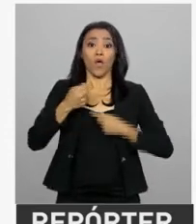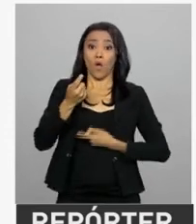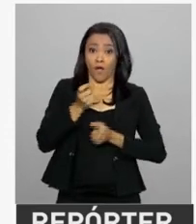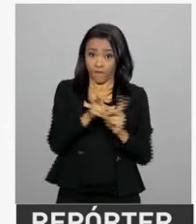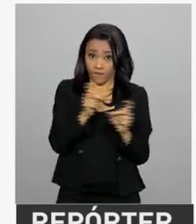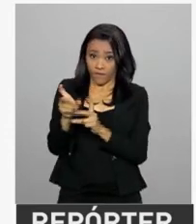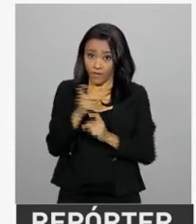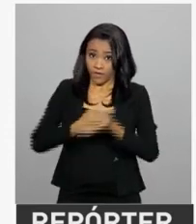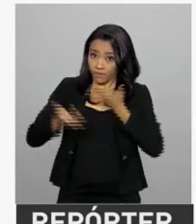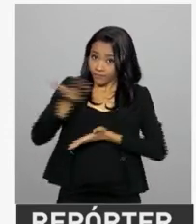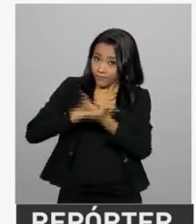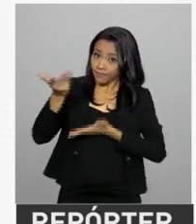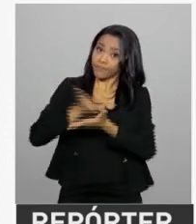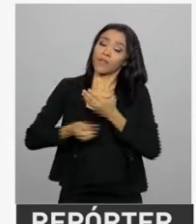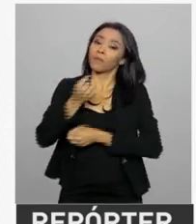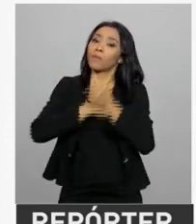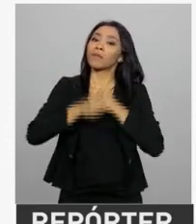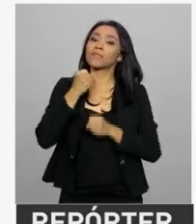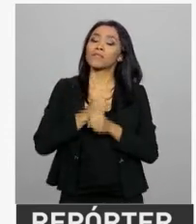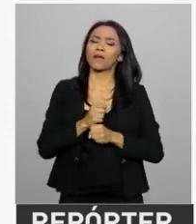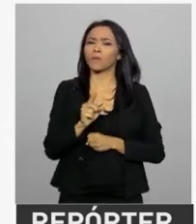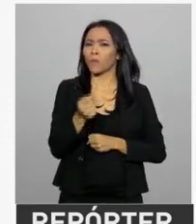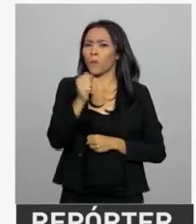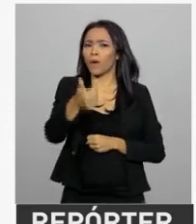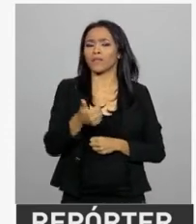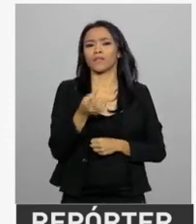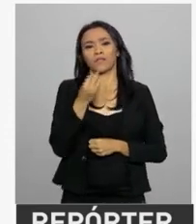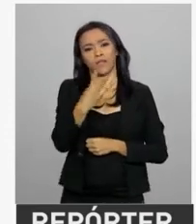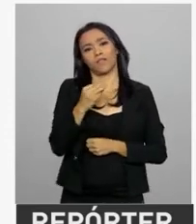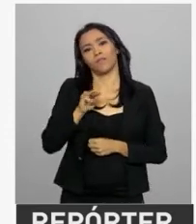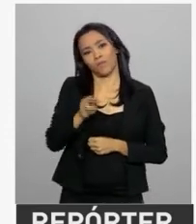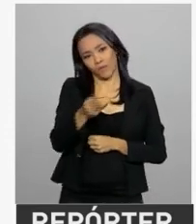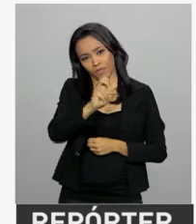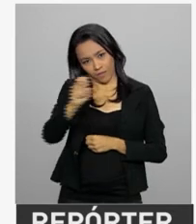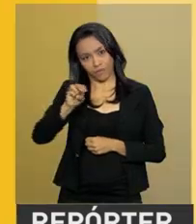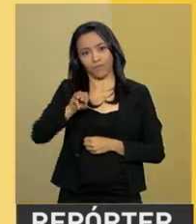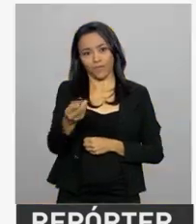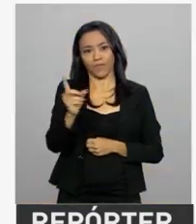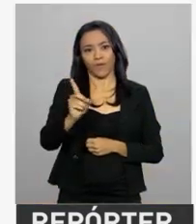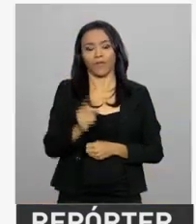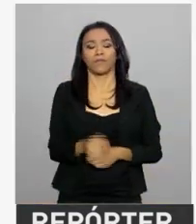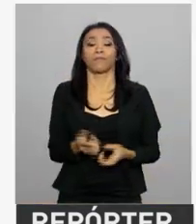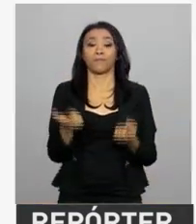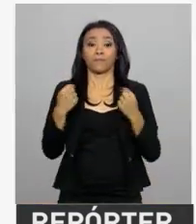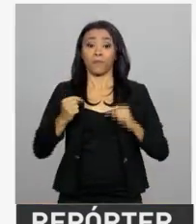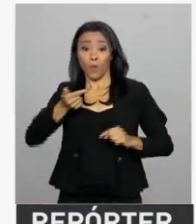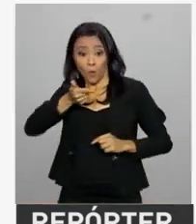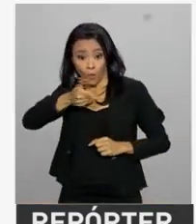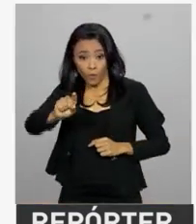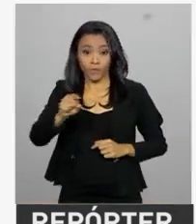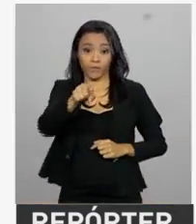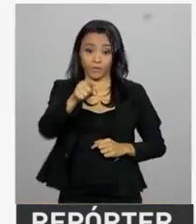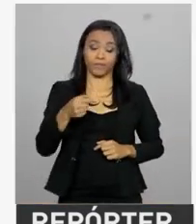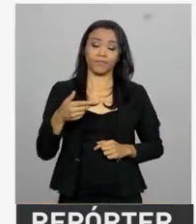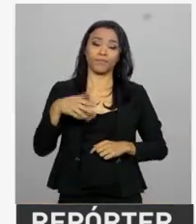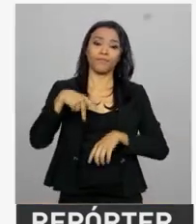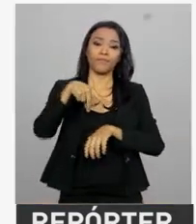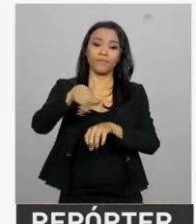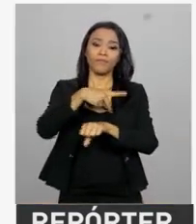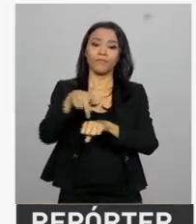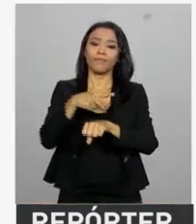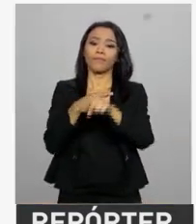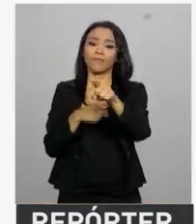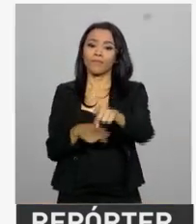Brasil e Guiné-Bissau movimentou, no ano passado, quase US$3,5 milhões. Localizado no Golfo da Guiné, na